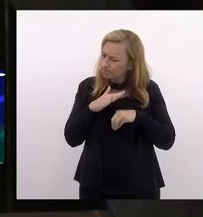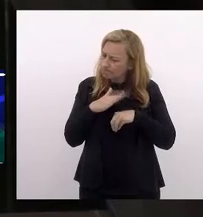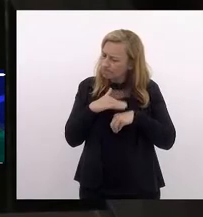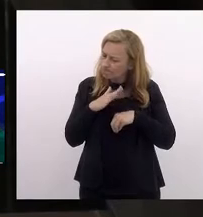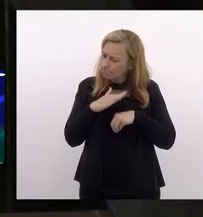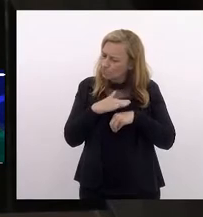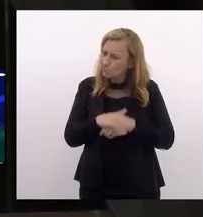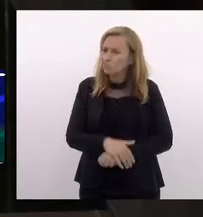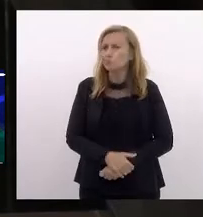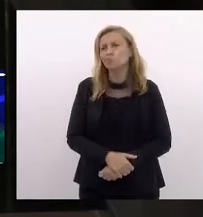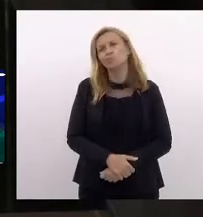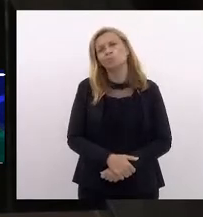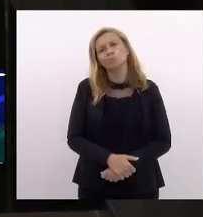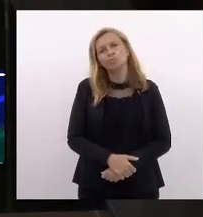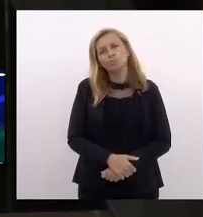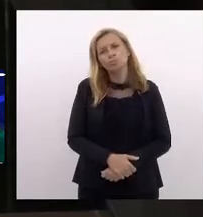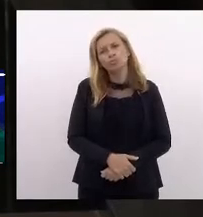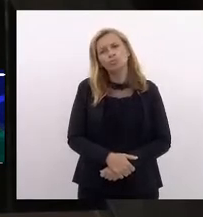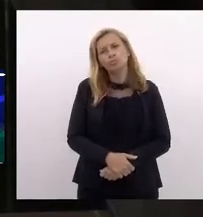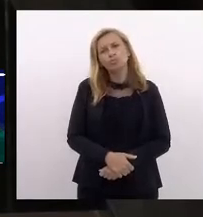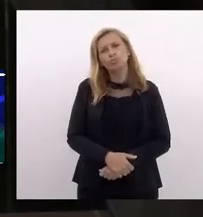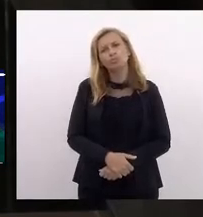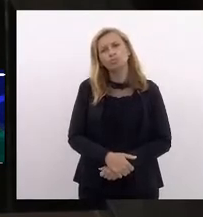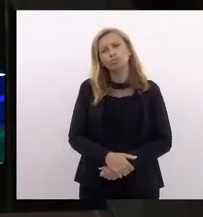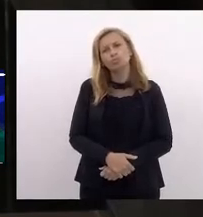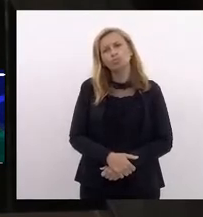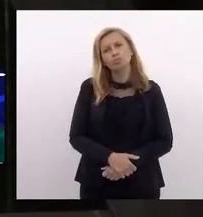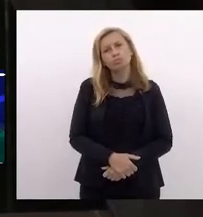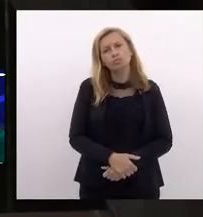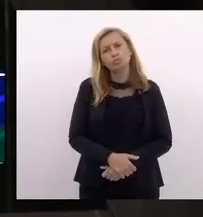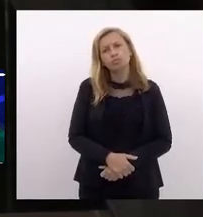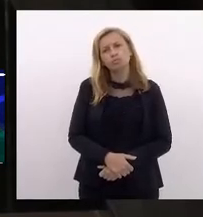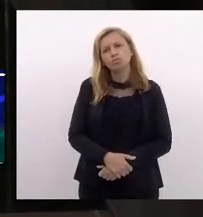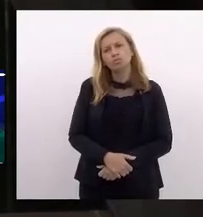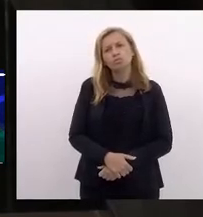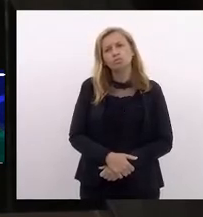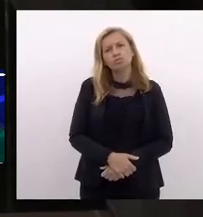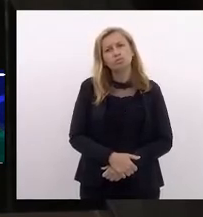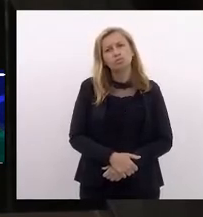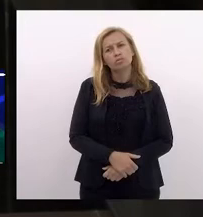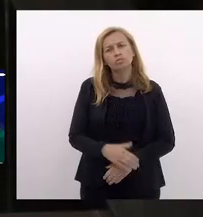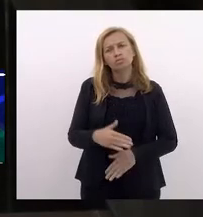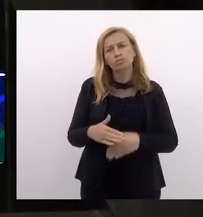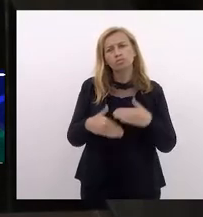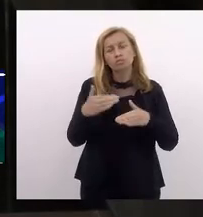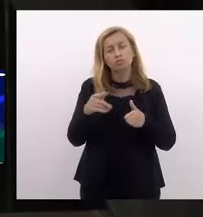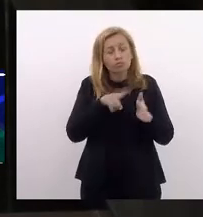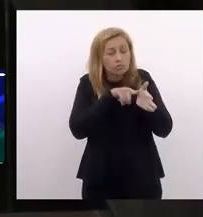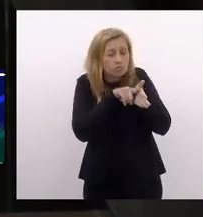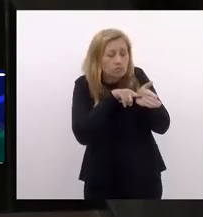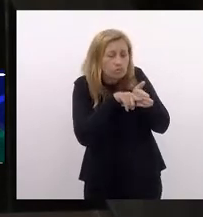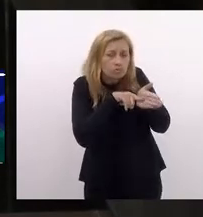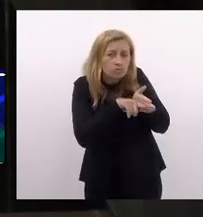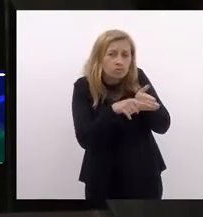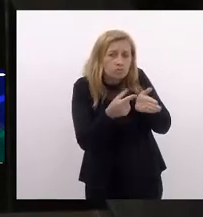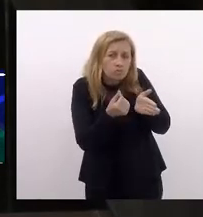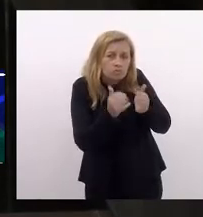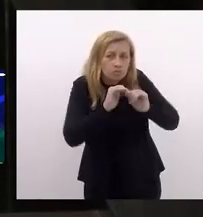mais racional que essas contas fossem examinados